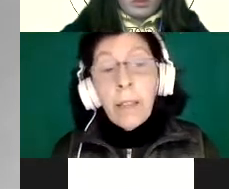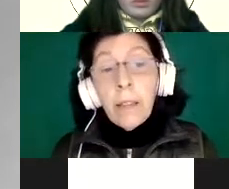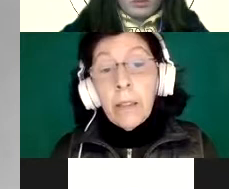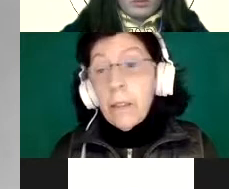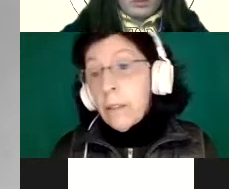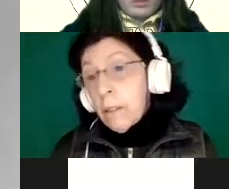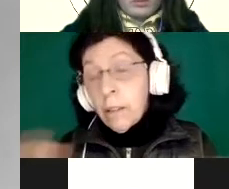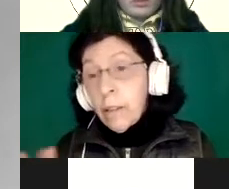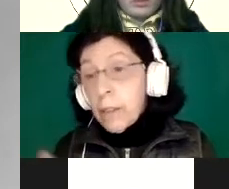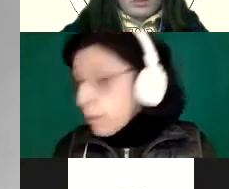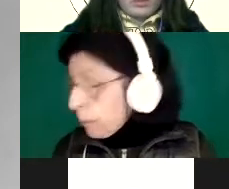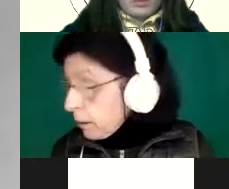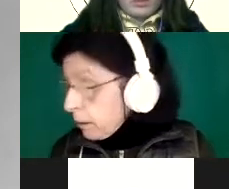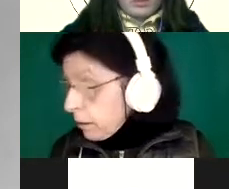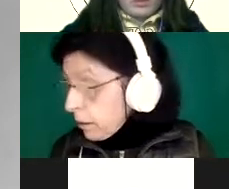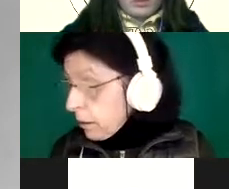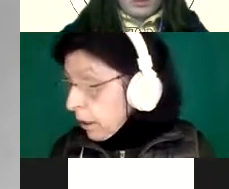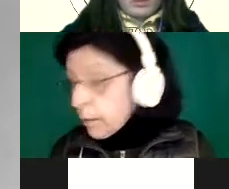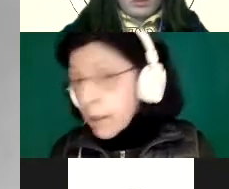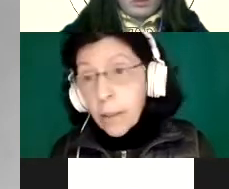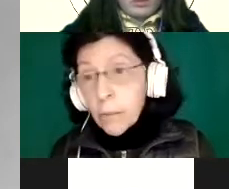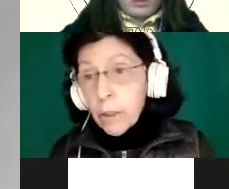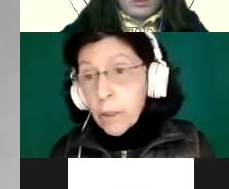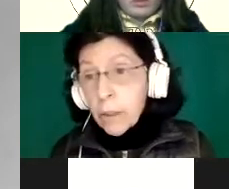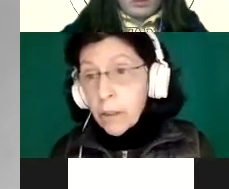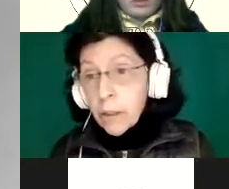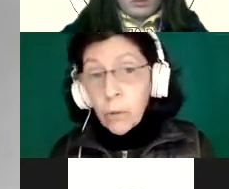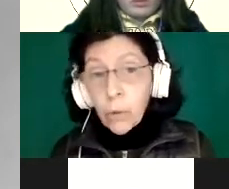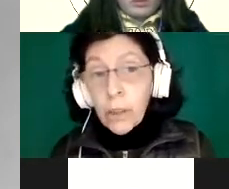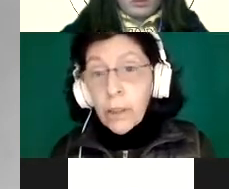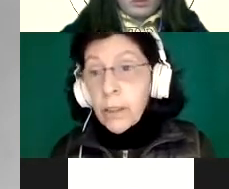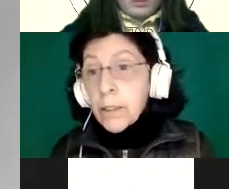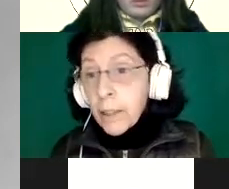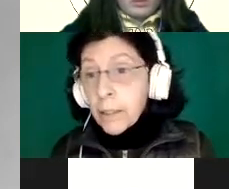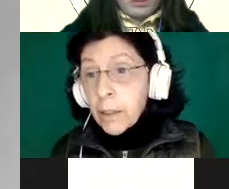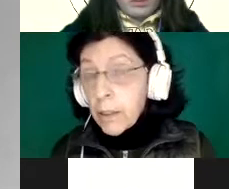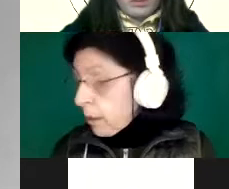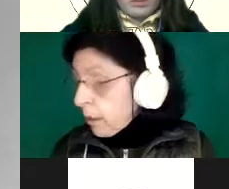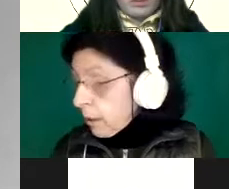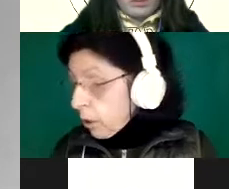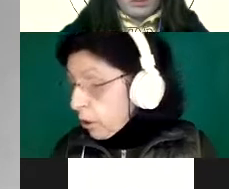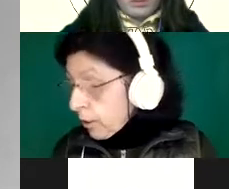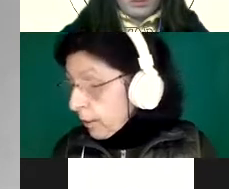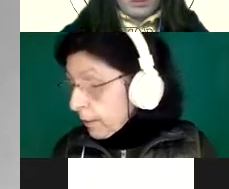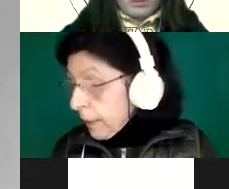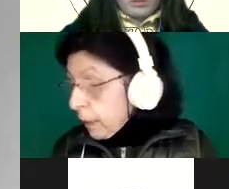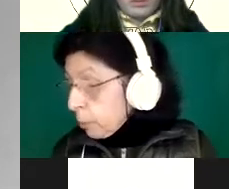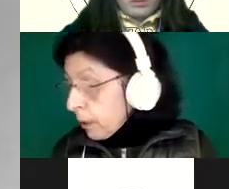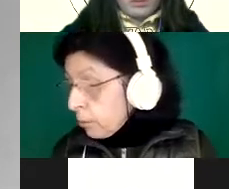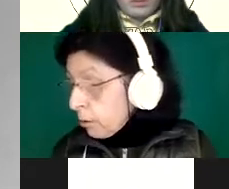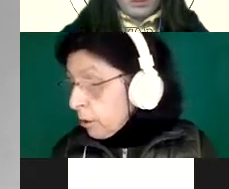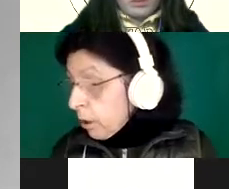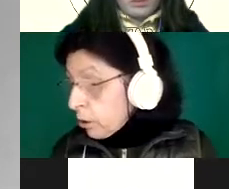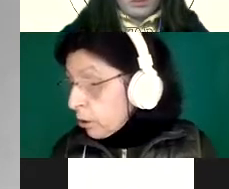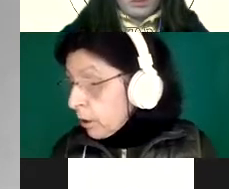que lhe, evidentemente, alteraram a sua traça original. E,